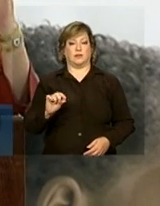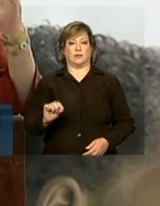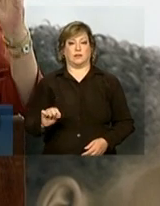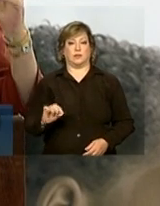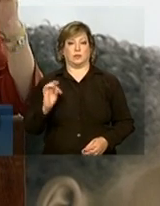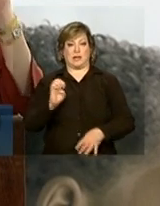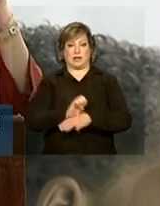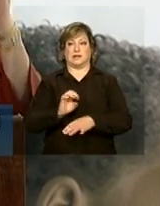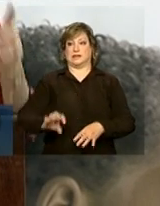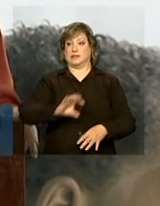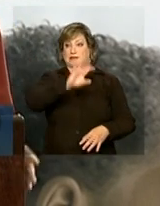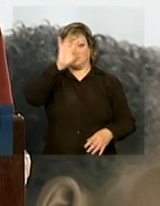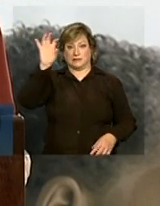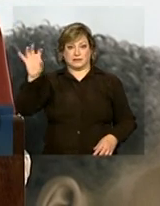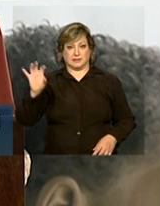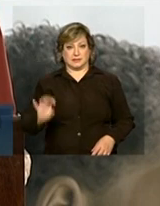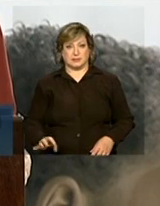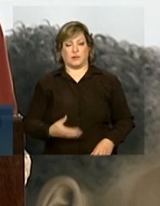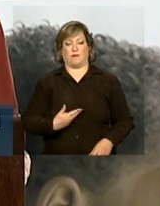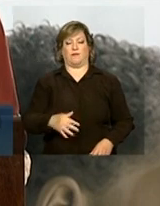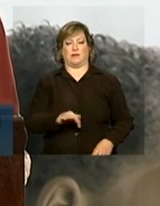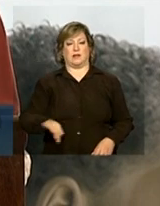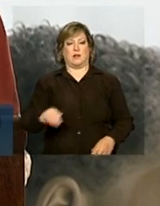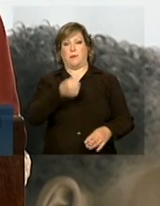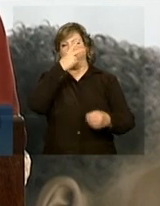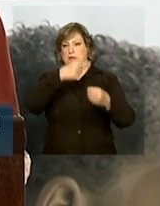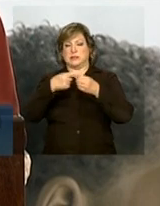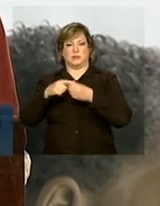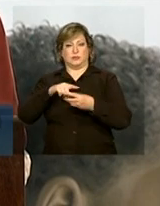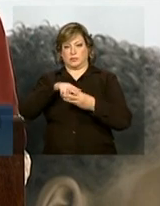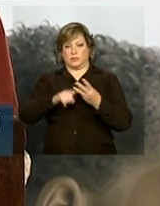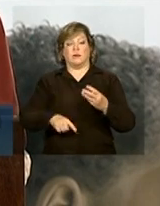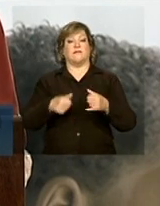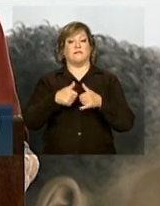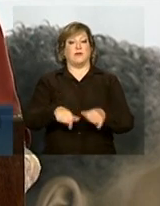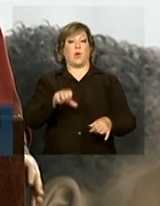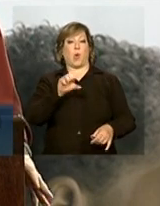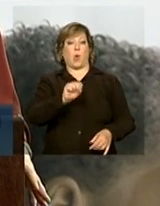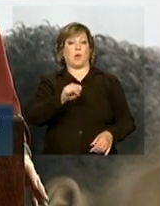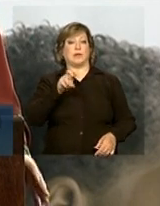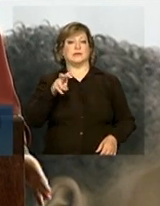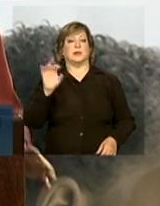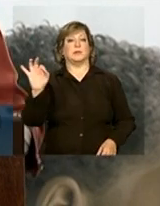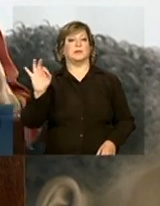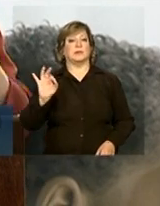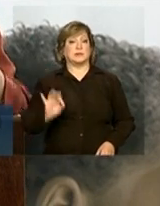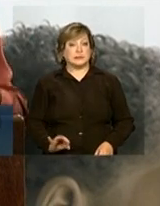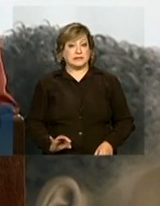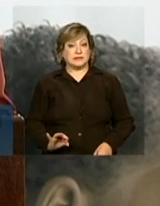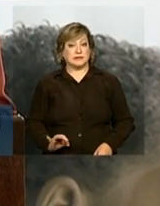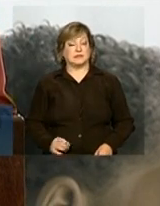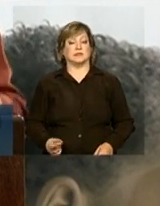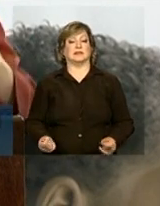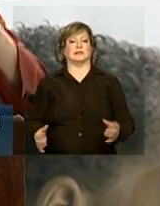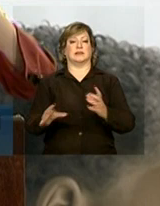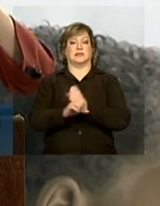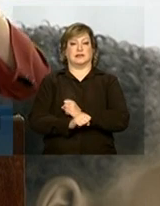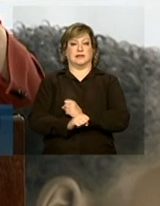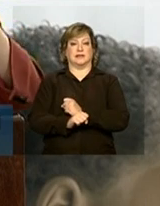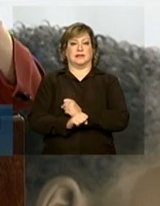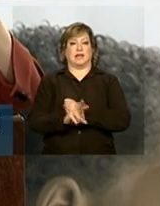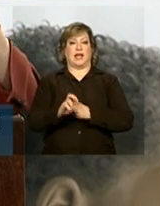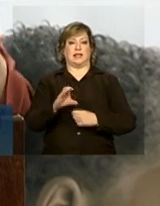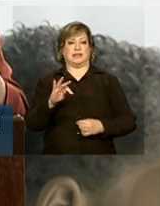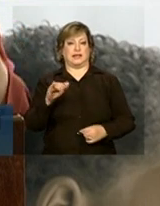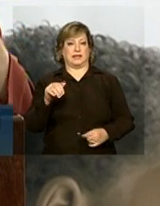os estados e os municípios ficam com 85% das receitas,